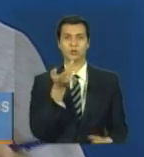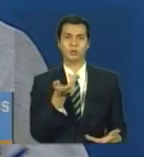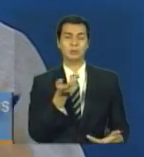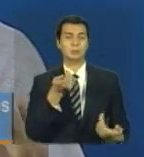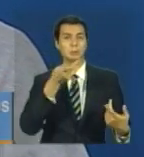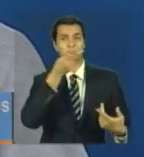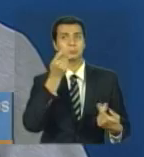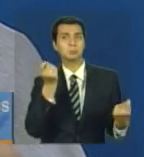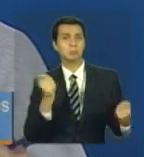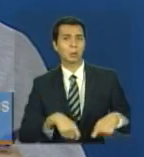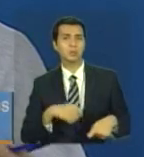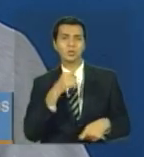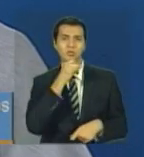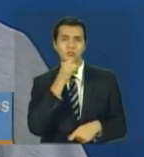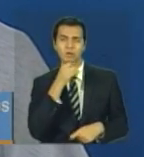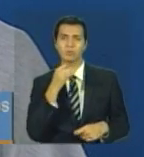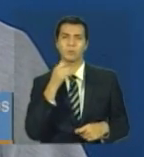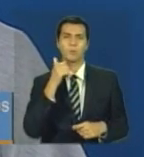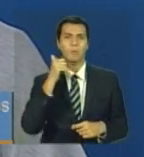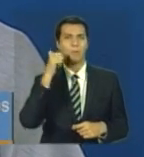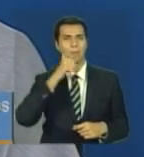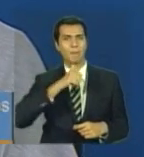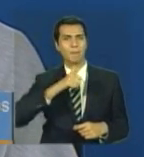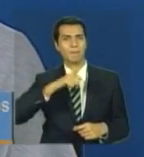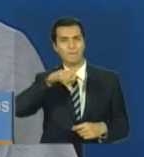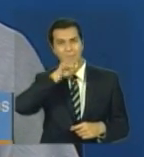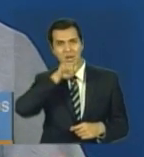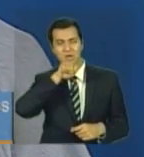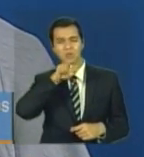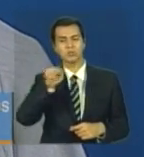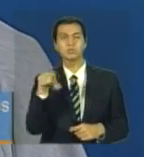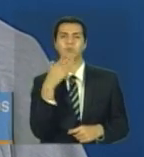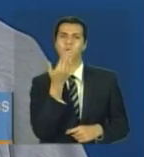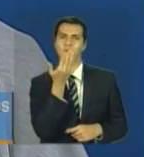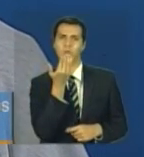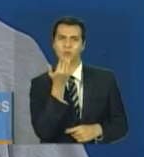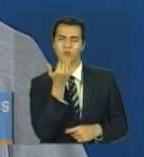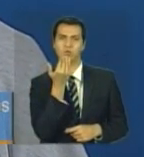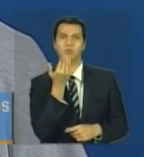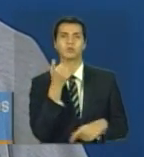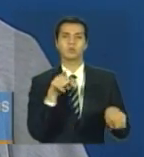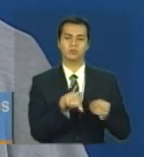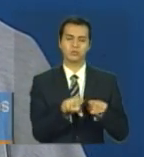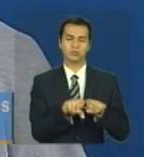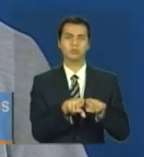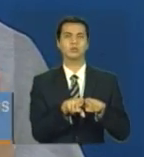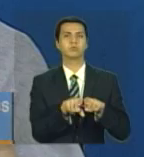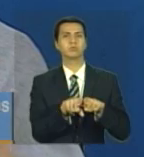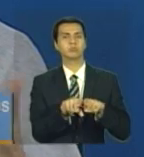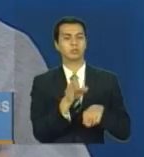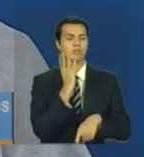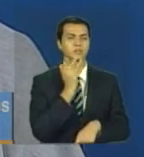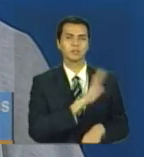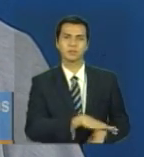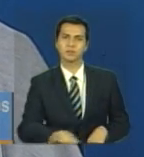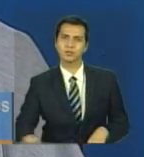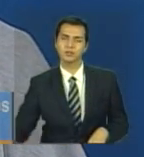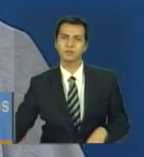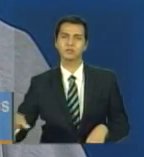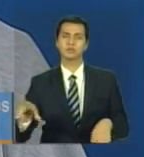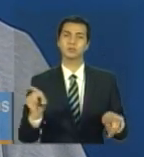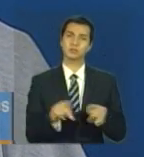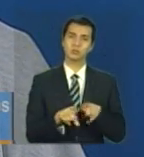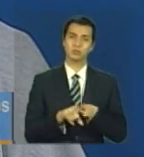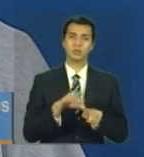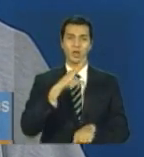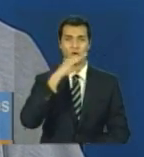mães, né, ou também orientação para uma alimentação adequada para as mães junto às suas crianças, seja para atendimento a pessoas